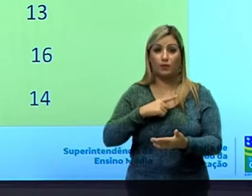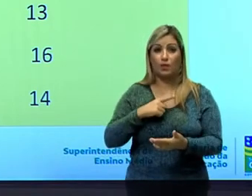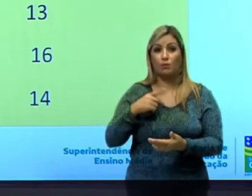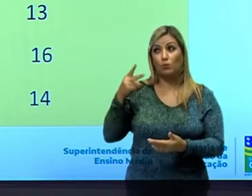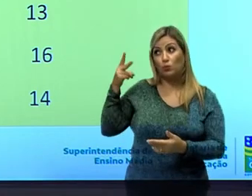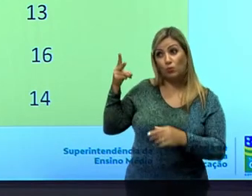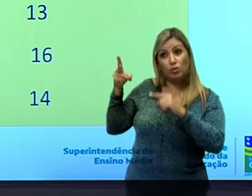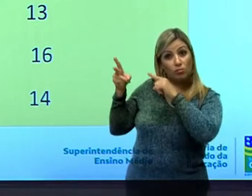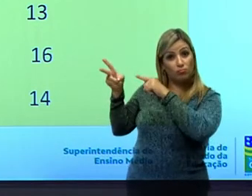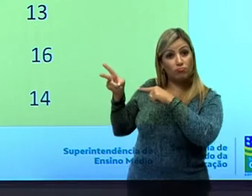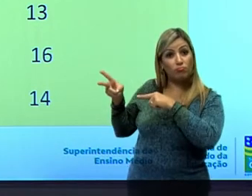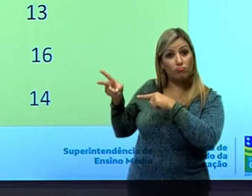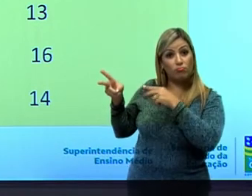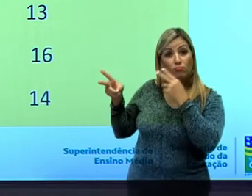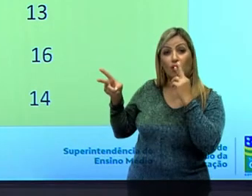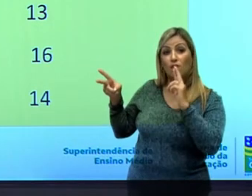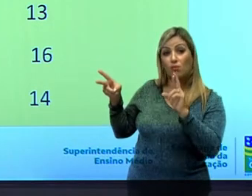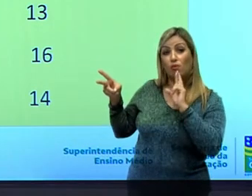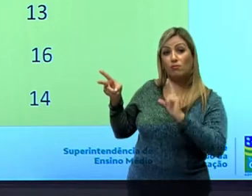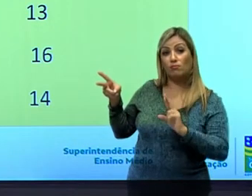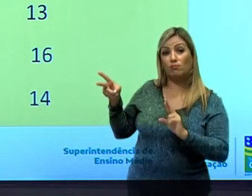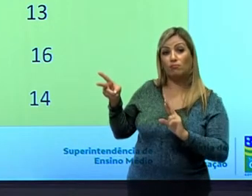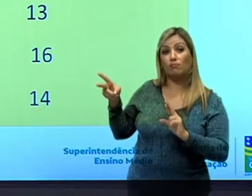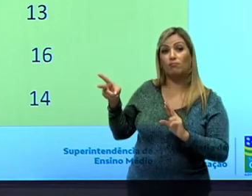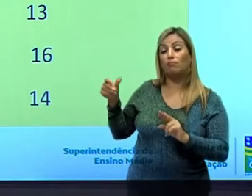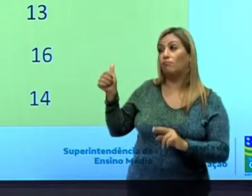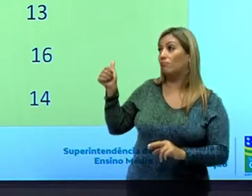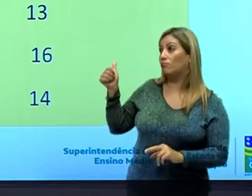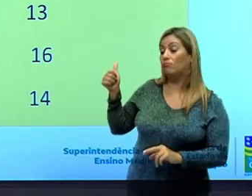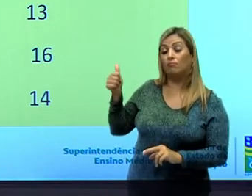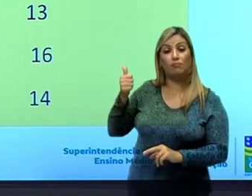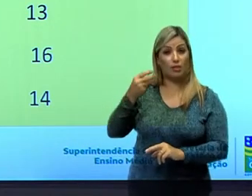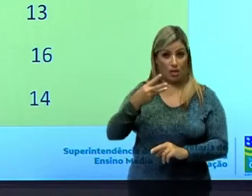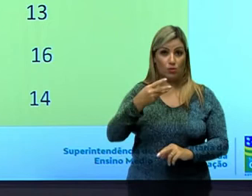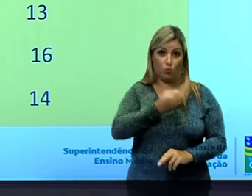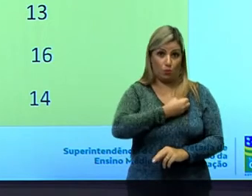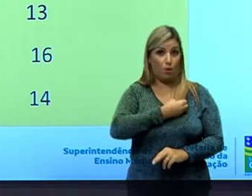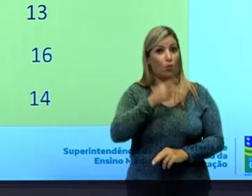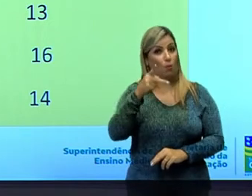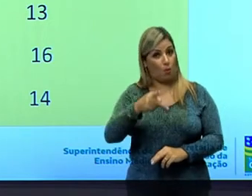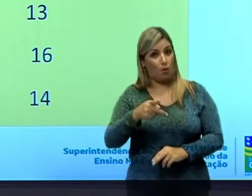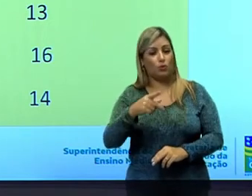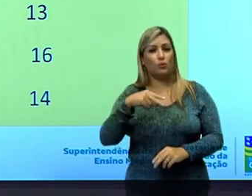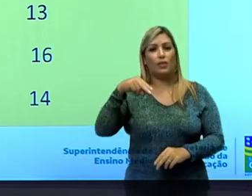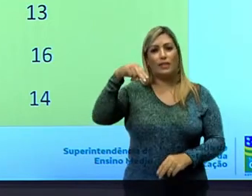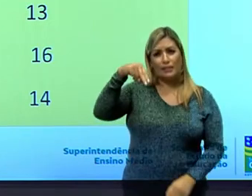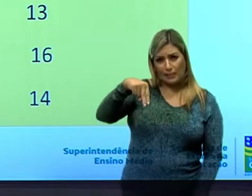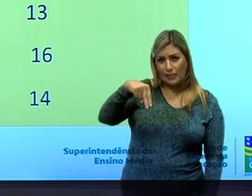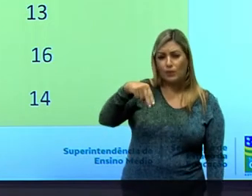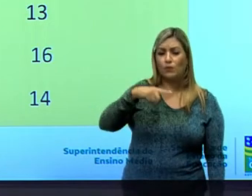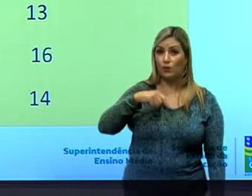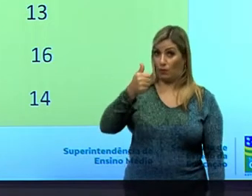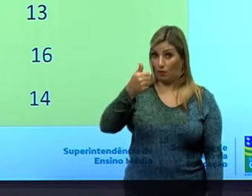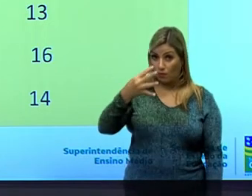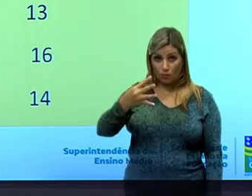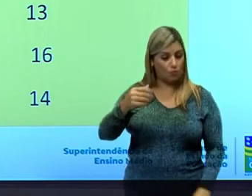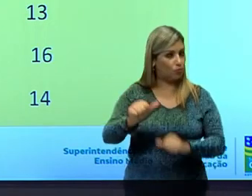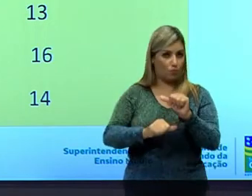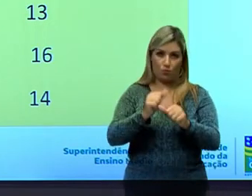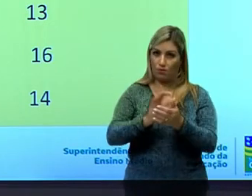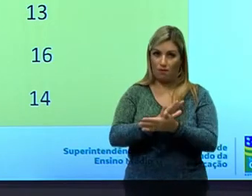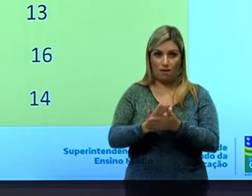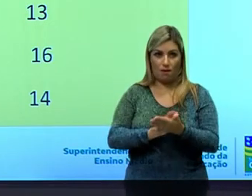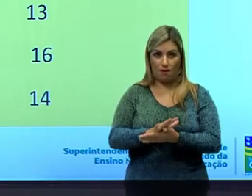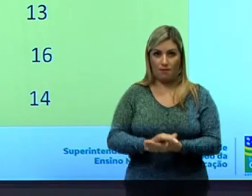duas alternativas aqui que me dá 13 como o número de prótons nêutrons eu tenho 14 ó não